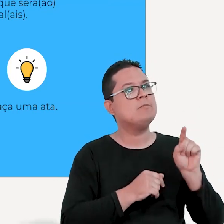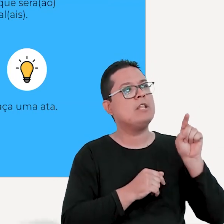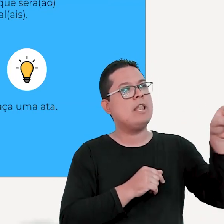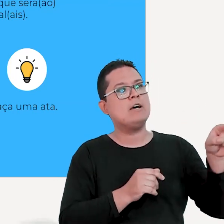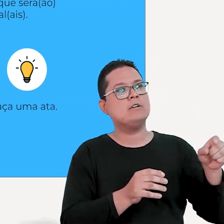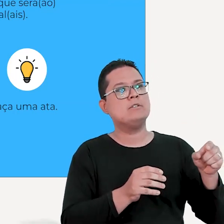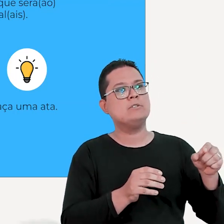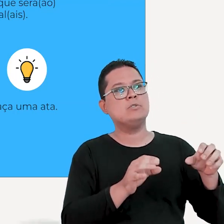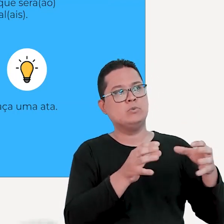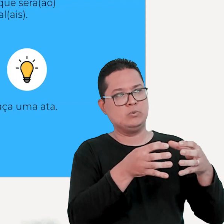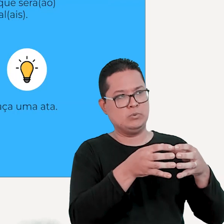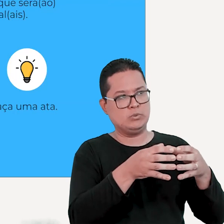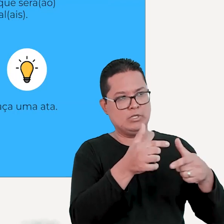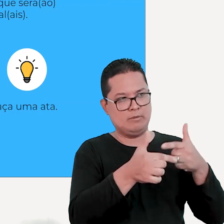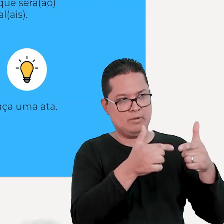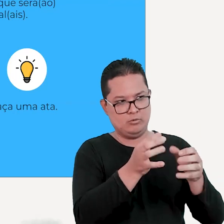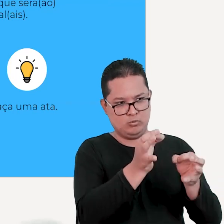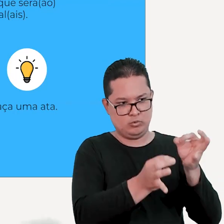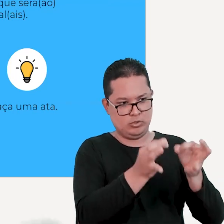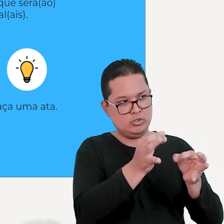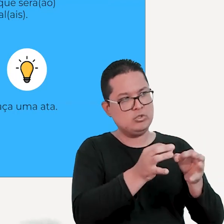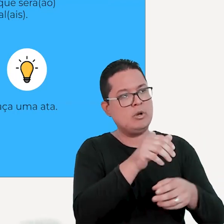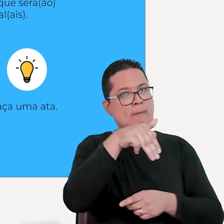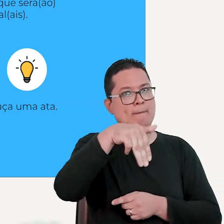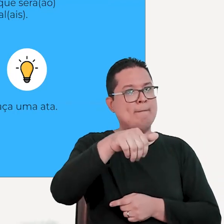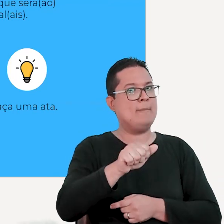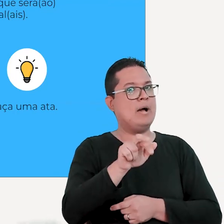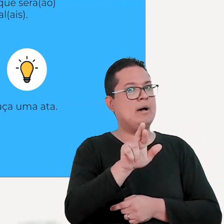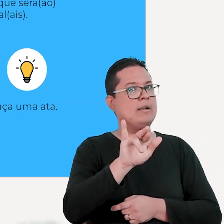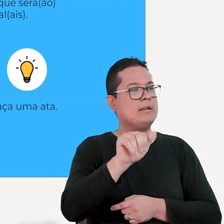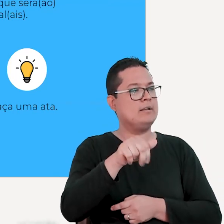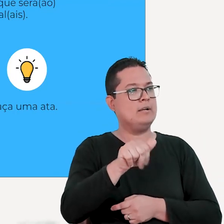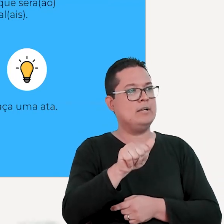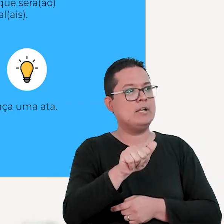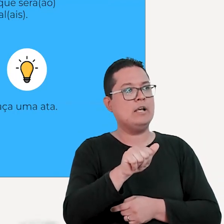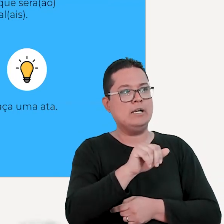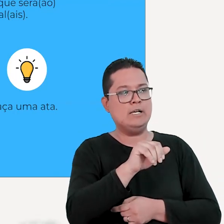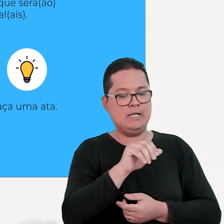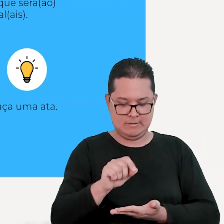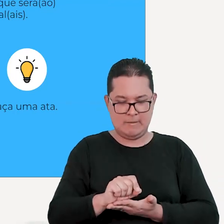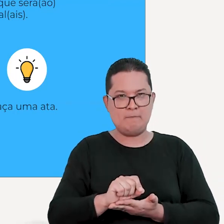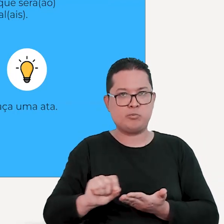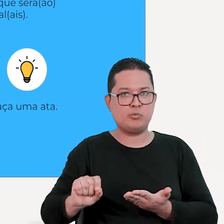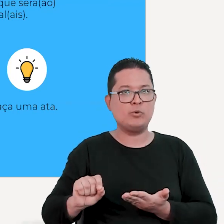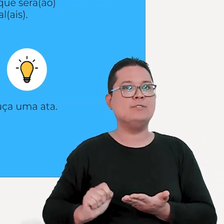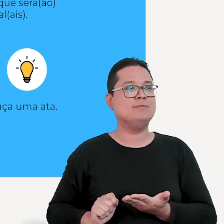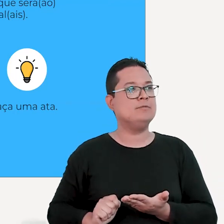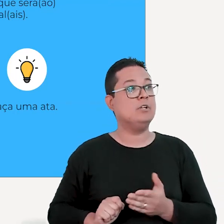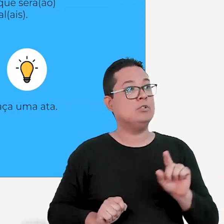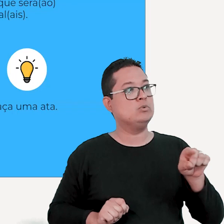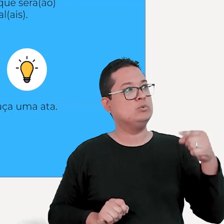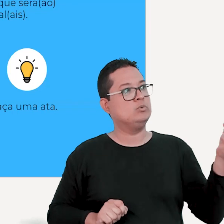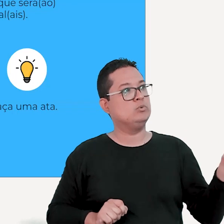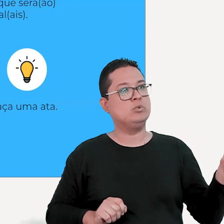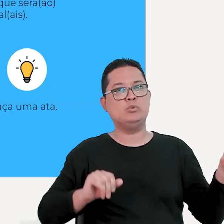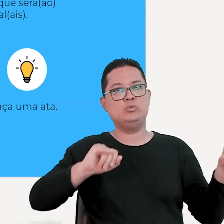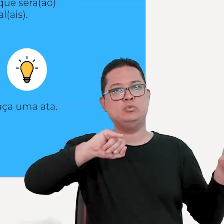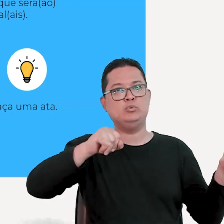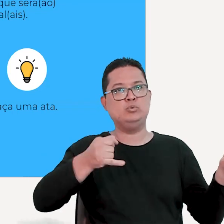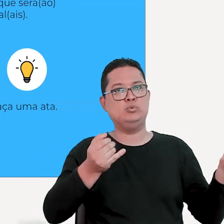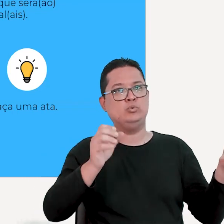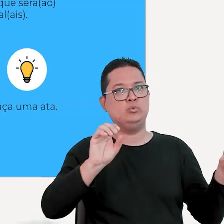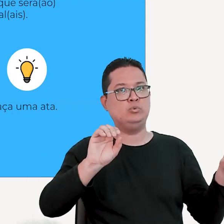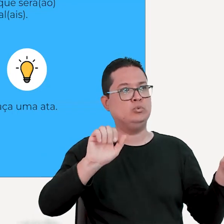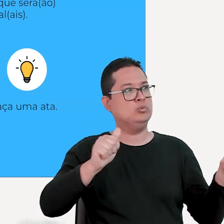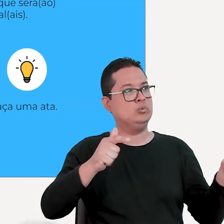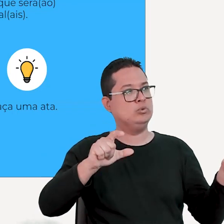telefone tal. Ah, tem o João, que faz parte do time de negócio e ele vai ficar responsável, ele manja muito sobre esse